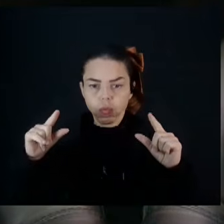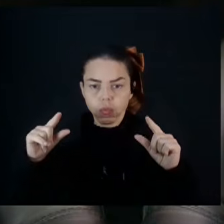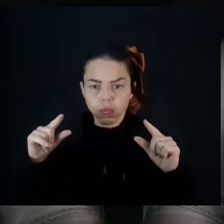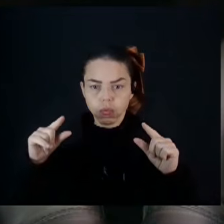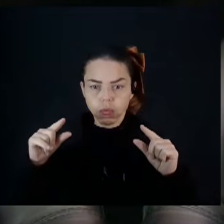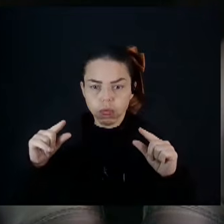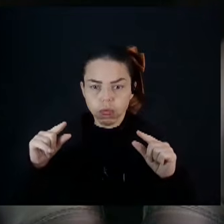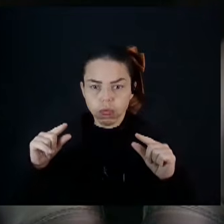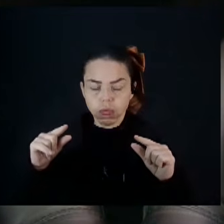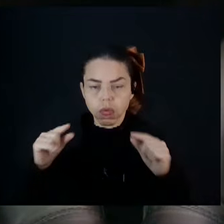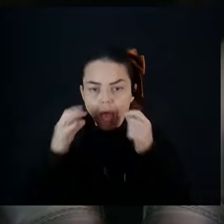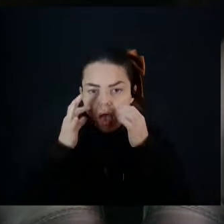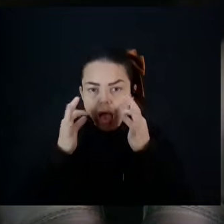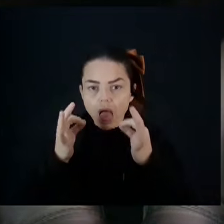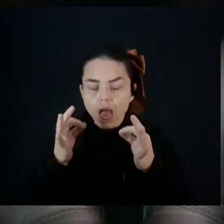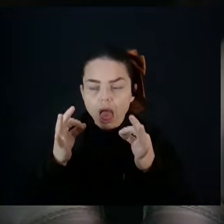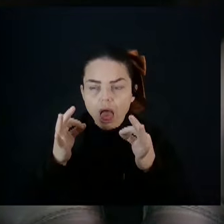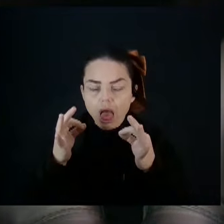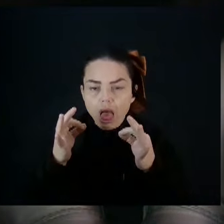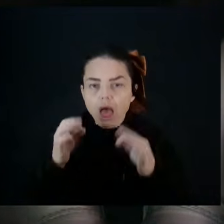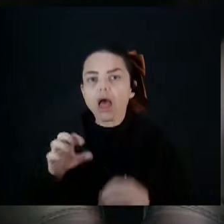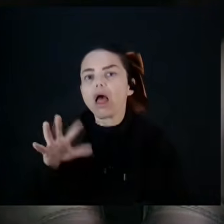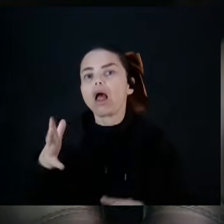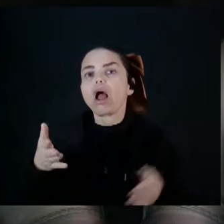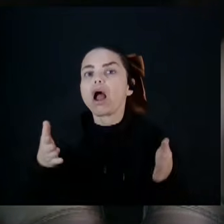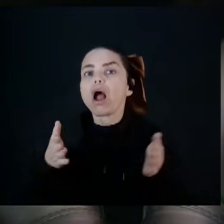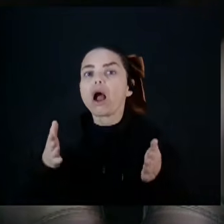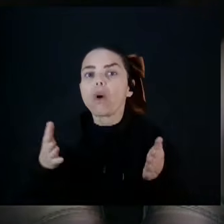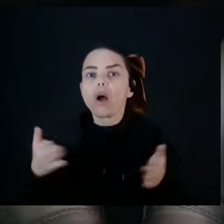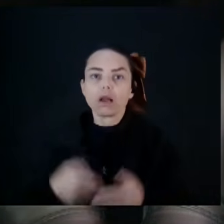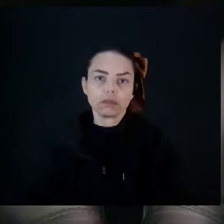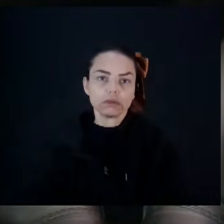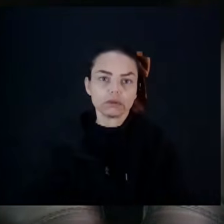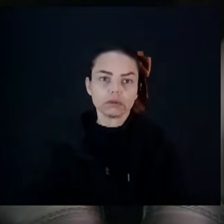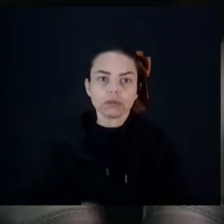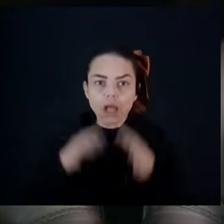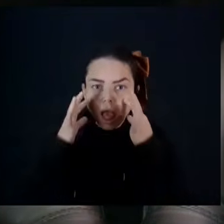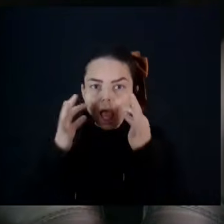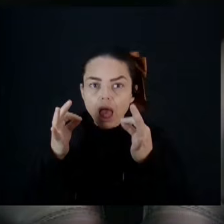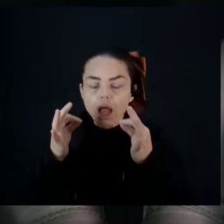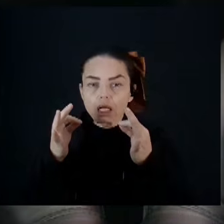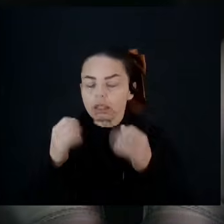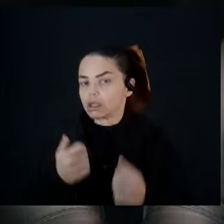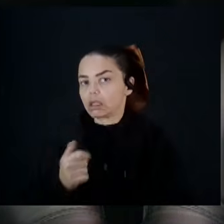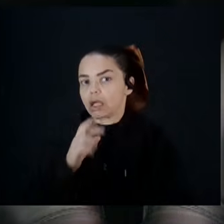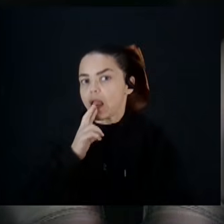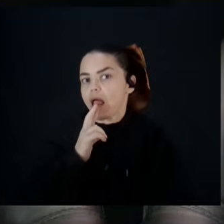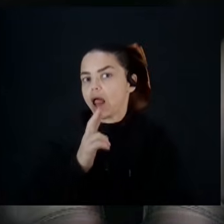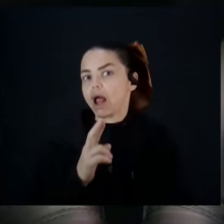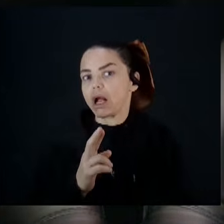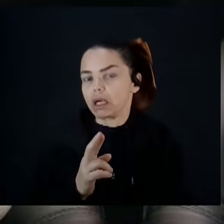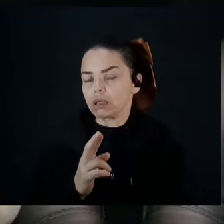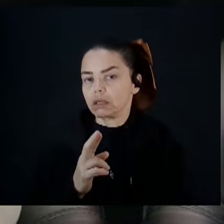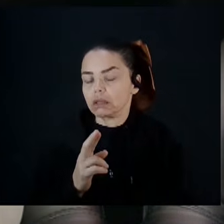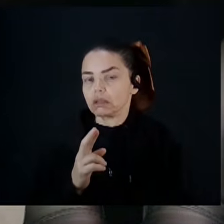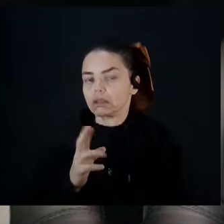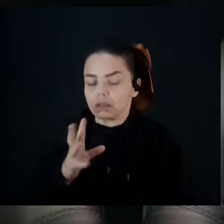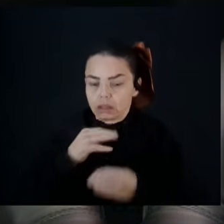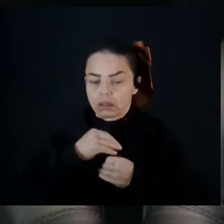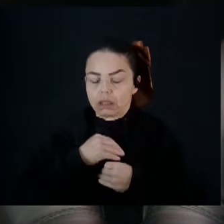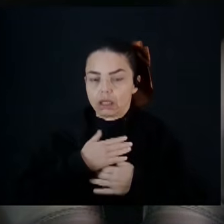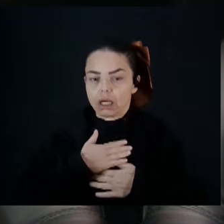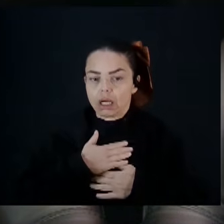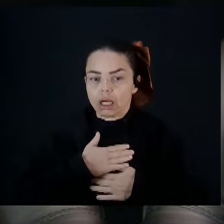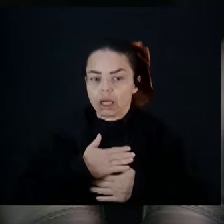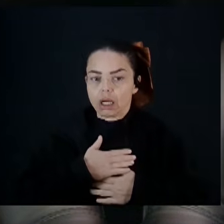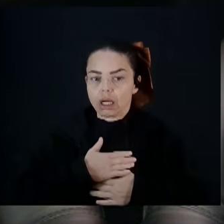no que está acontecendo nesse momento. Então não tem que prestar atenção que eu tenho que dar uma resposta para aquilo, eu tenho que trazer para mim, não tenho que estar ali